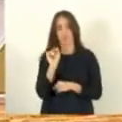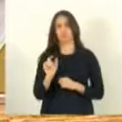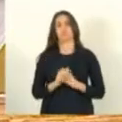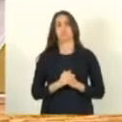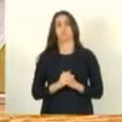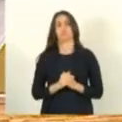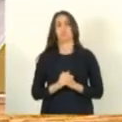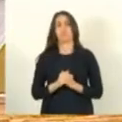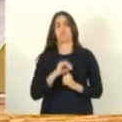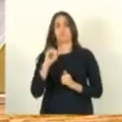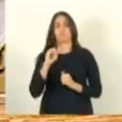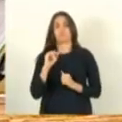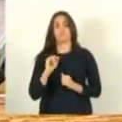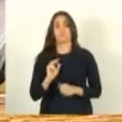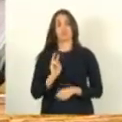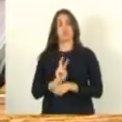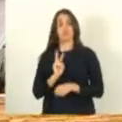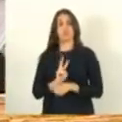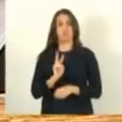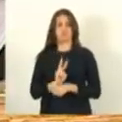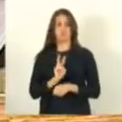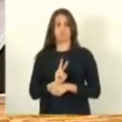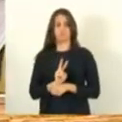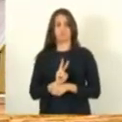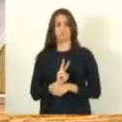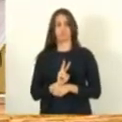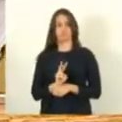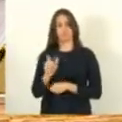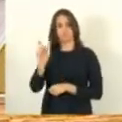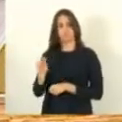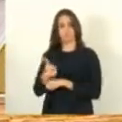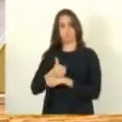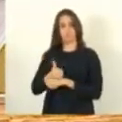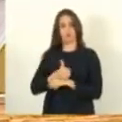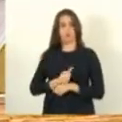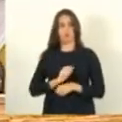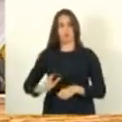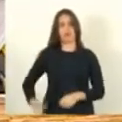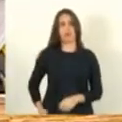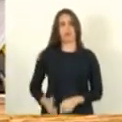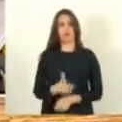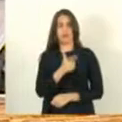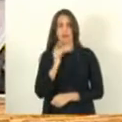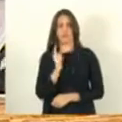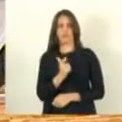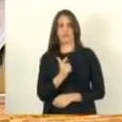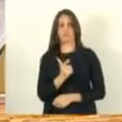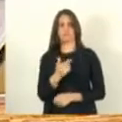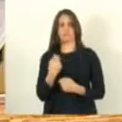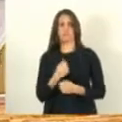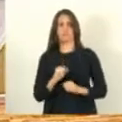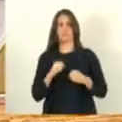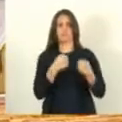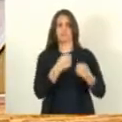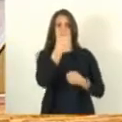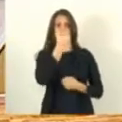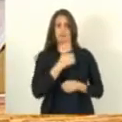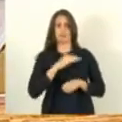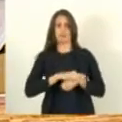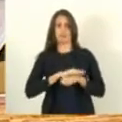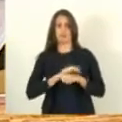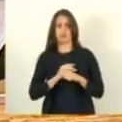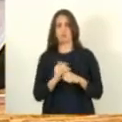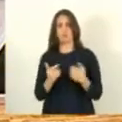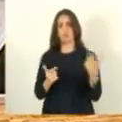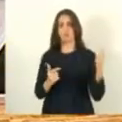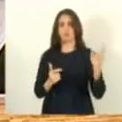no caso de uma escolta dessa, no caso de um agente fazer o uso da arma para se defender ou para